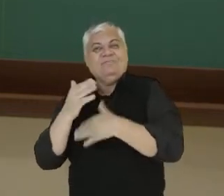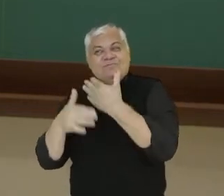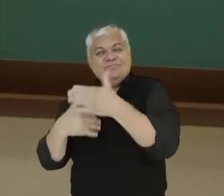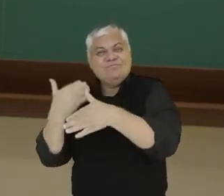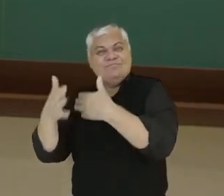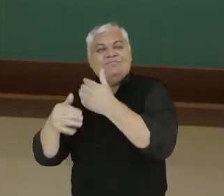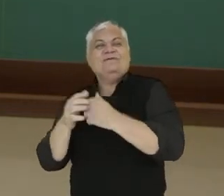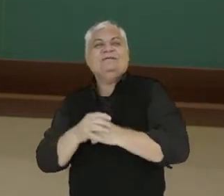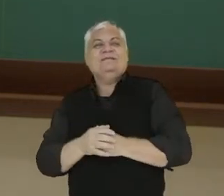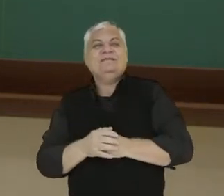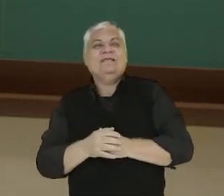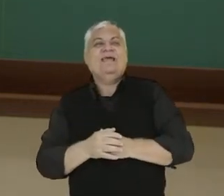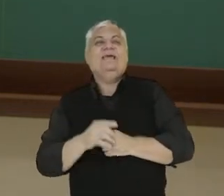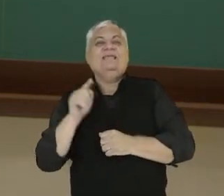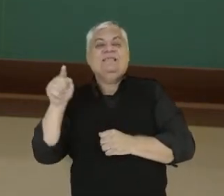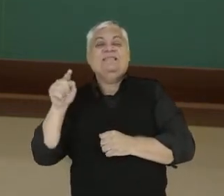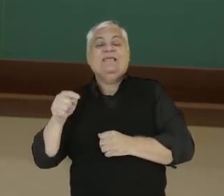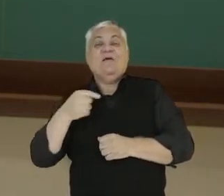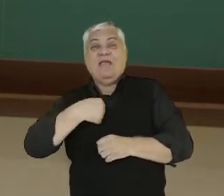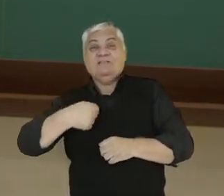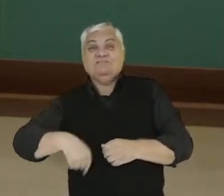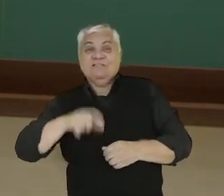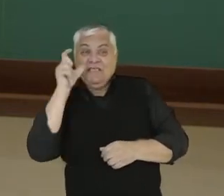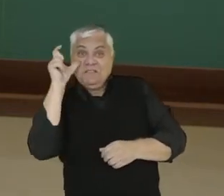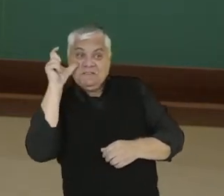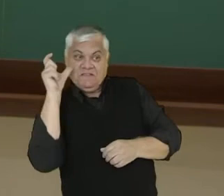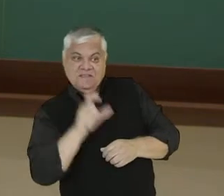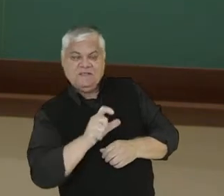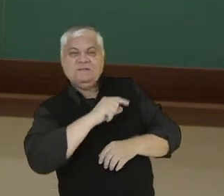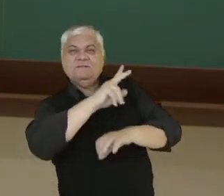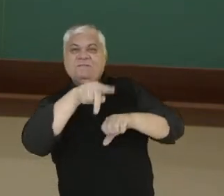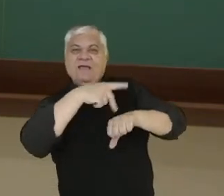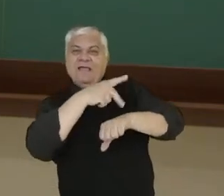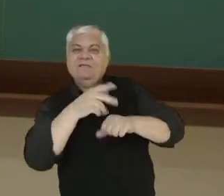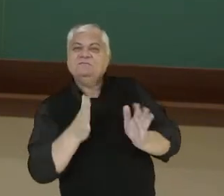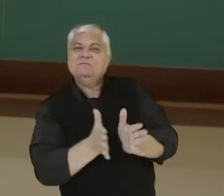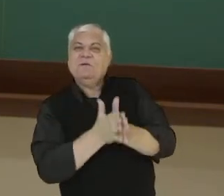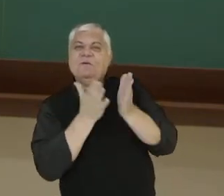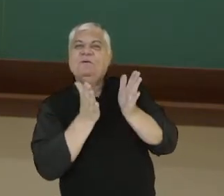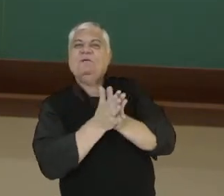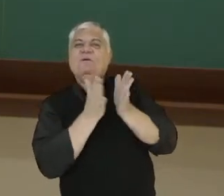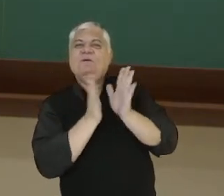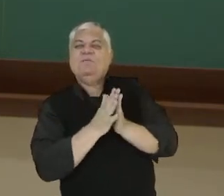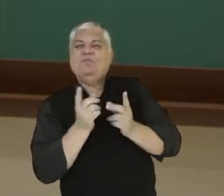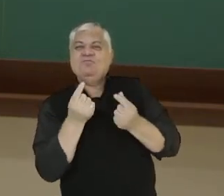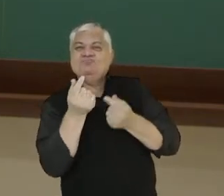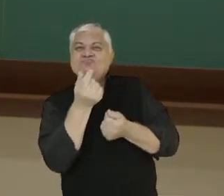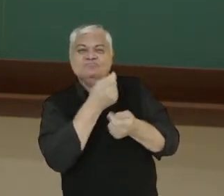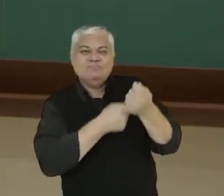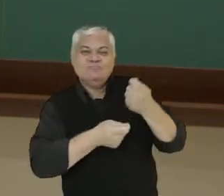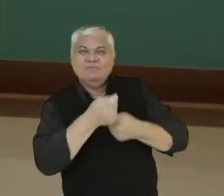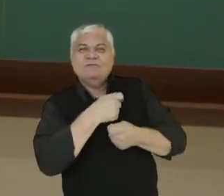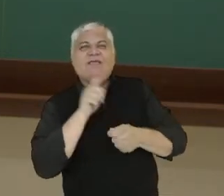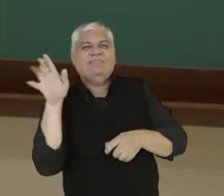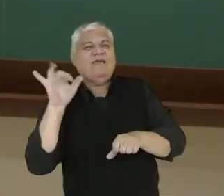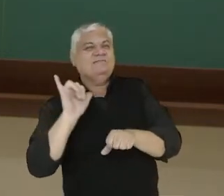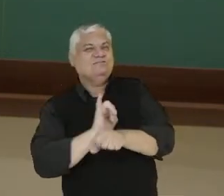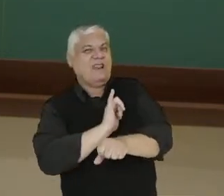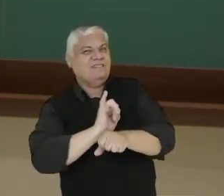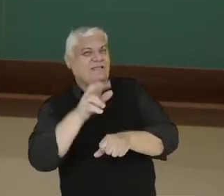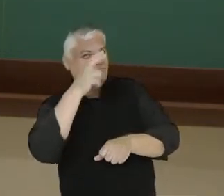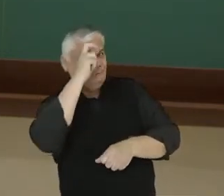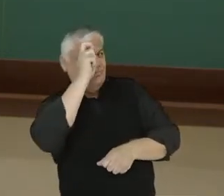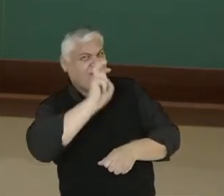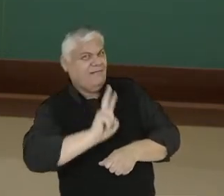esse termo, então ela busca essa relação com países de menor poder econômico. E isso é uma